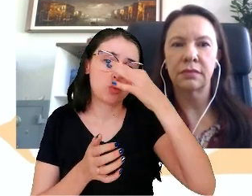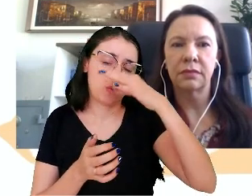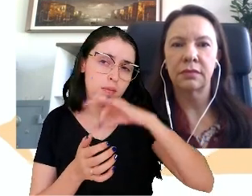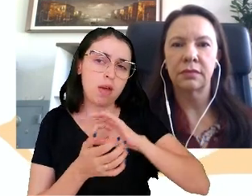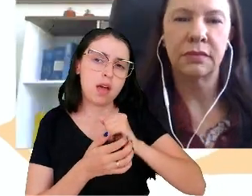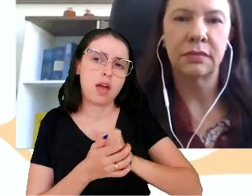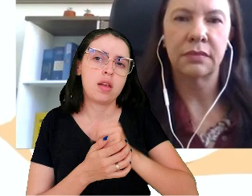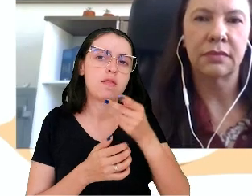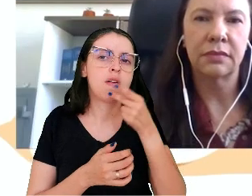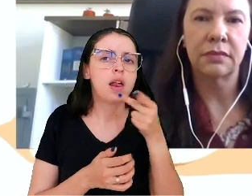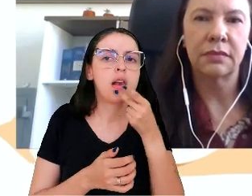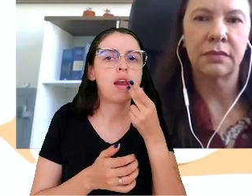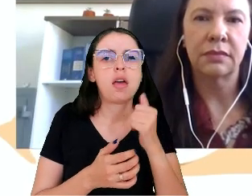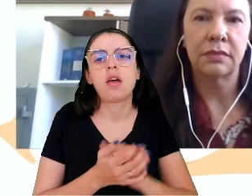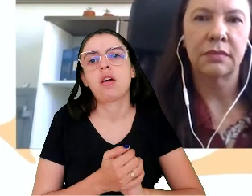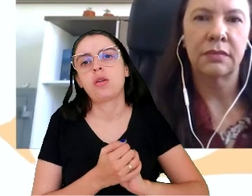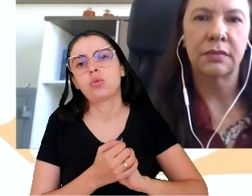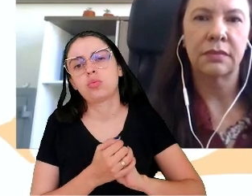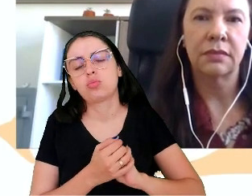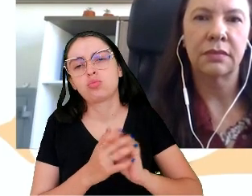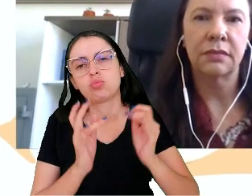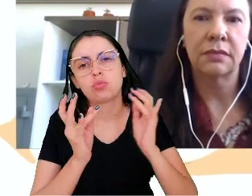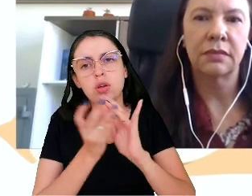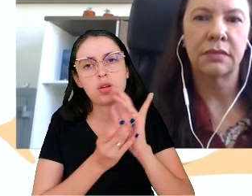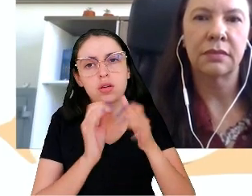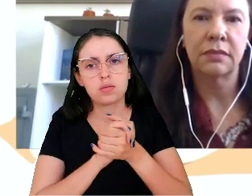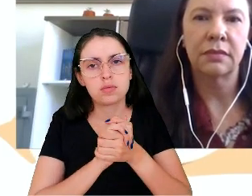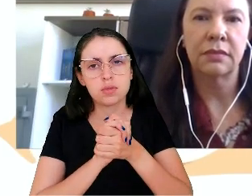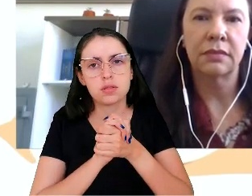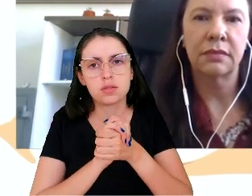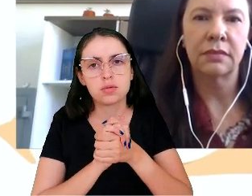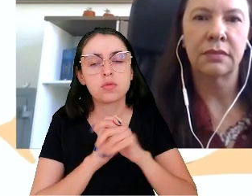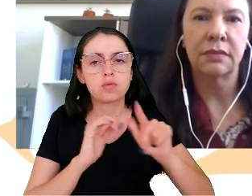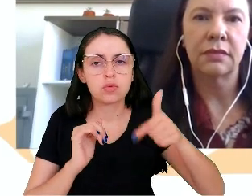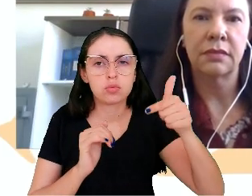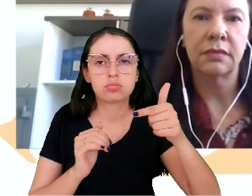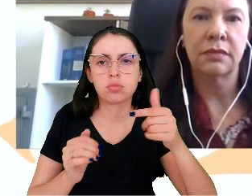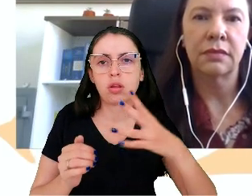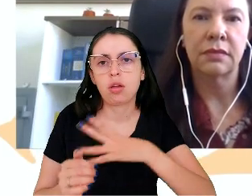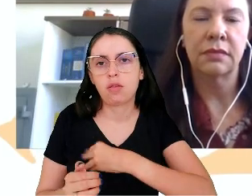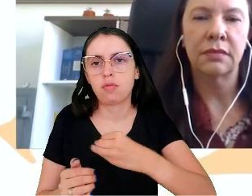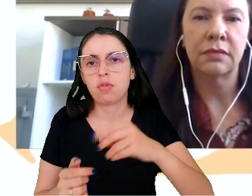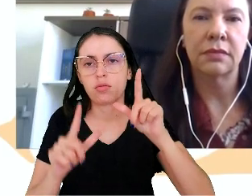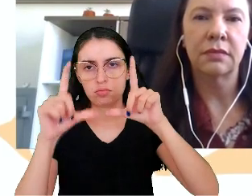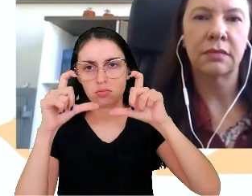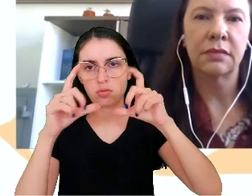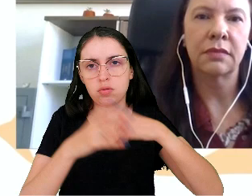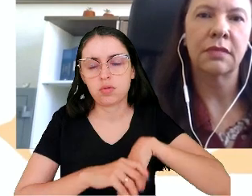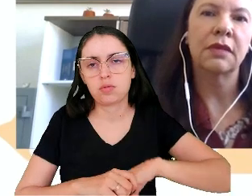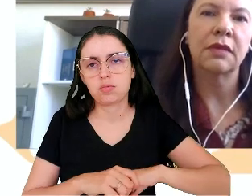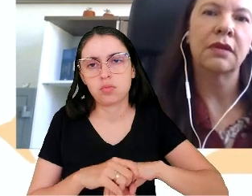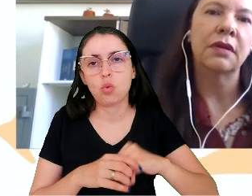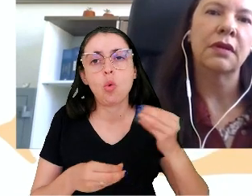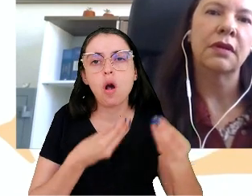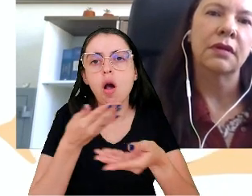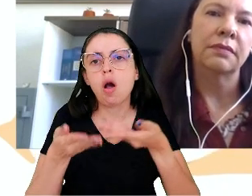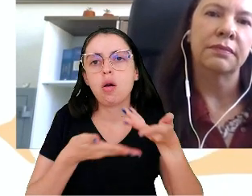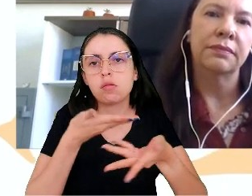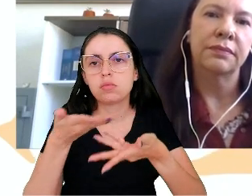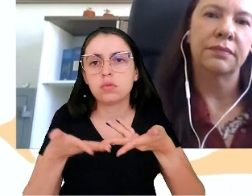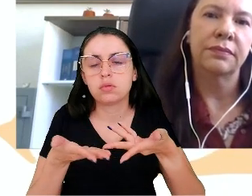esposa dele. Então, gente, já pode voltar para a foto do bebê. Isso é só um exemplo do como é que